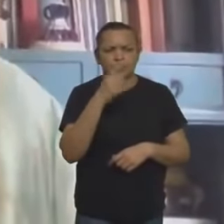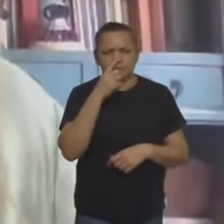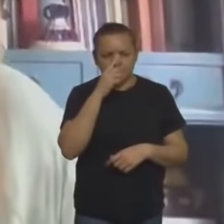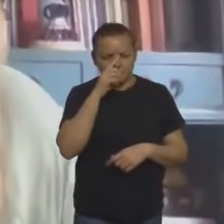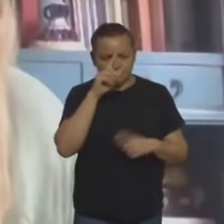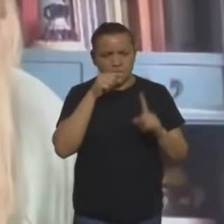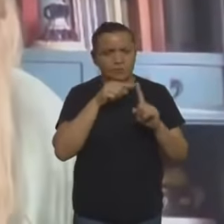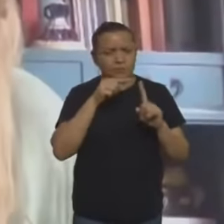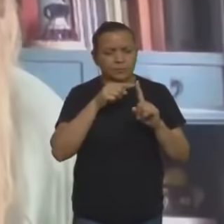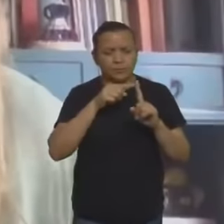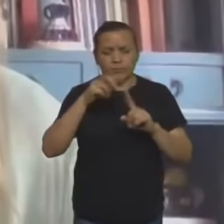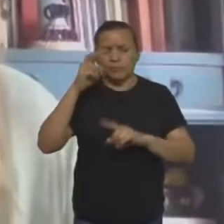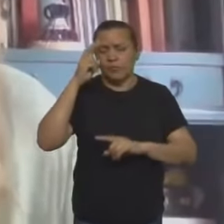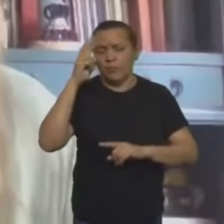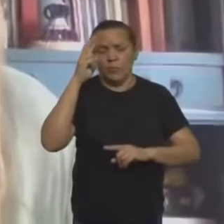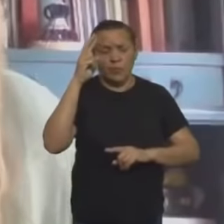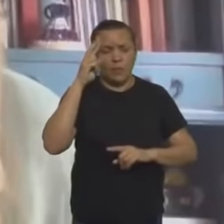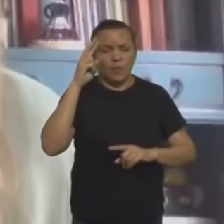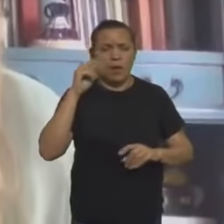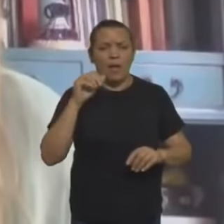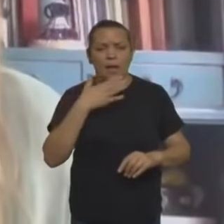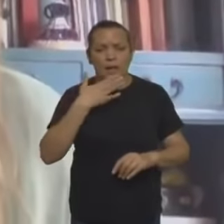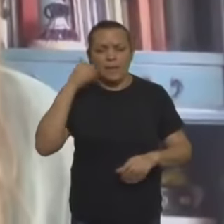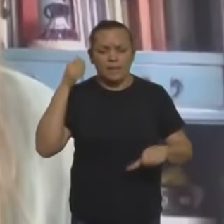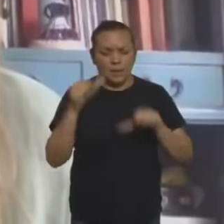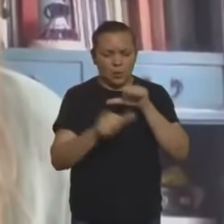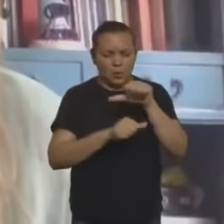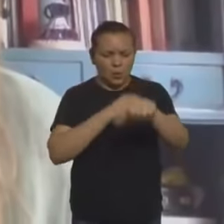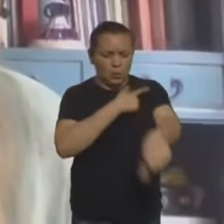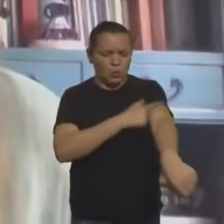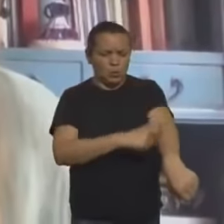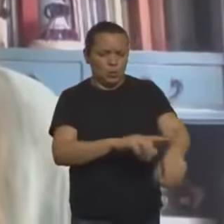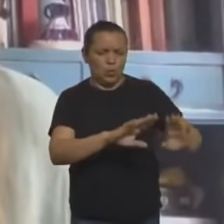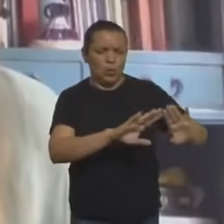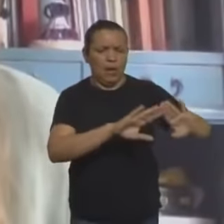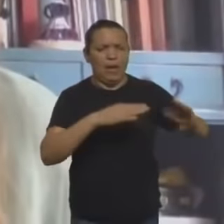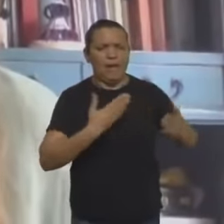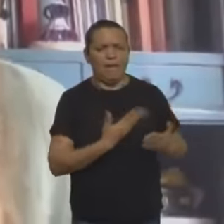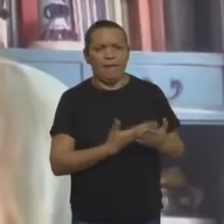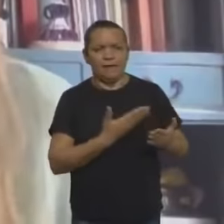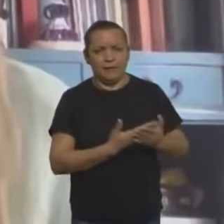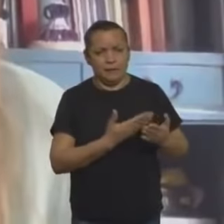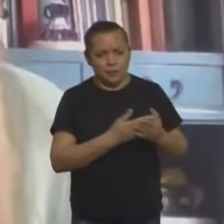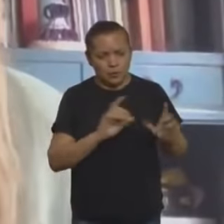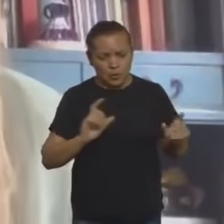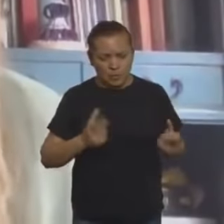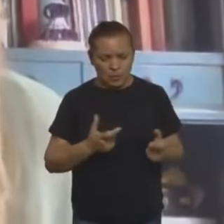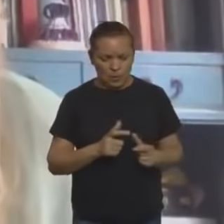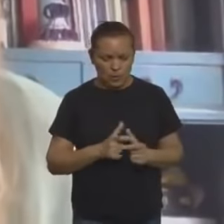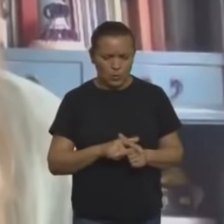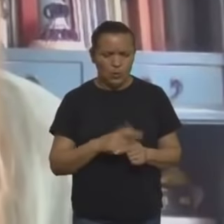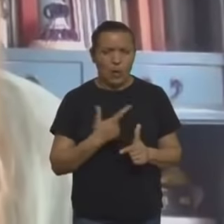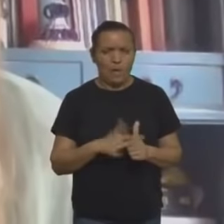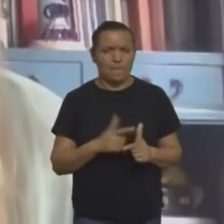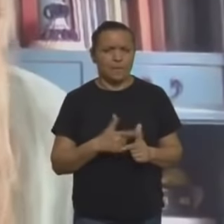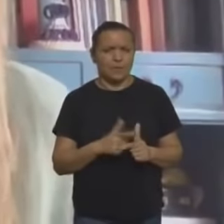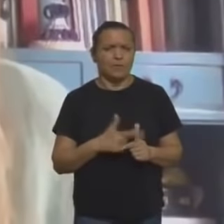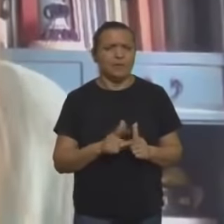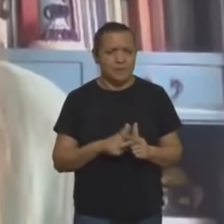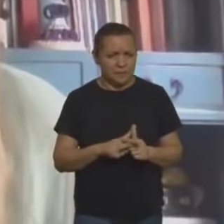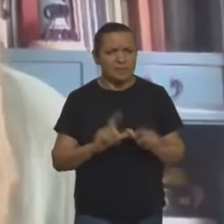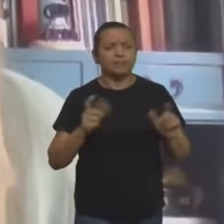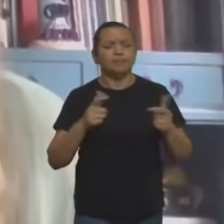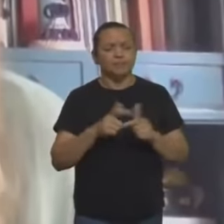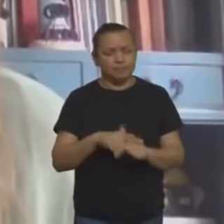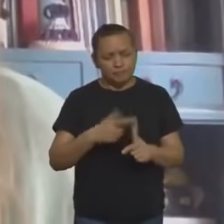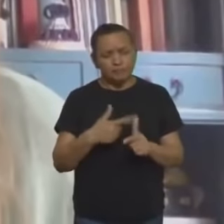pontos fortes do programa é essa melhora de comportamento na escola, né, diminuição dos problemas, diminuição